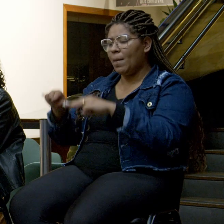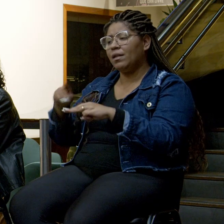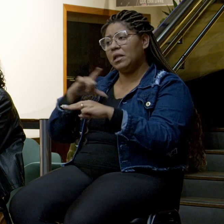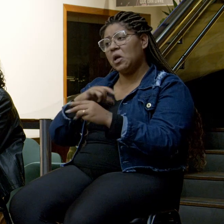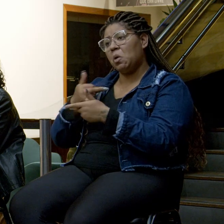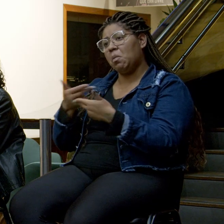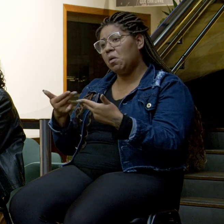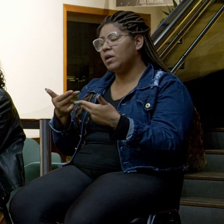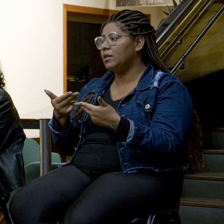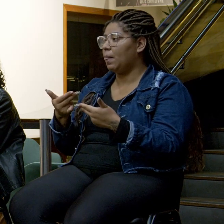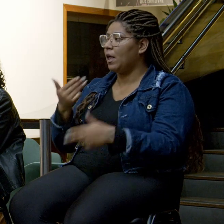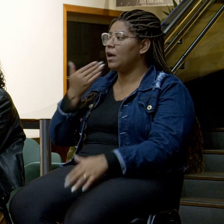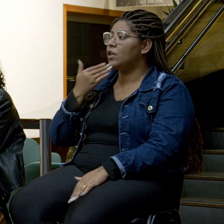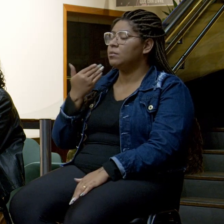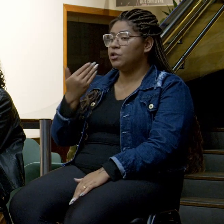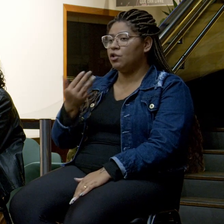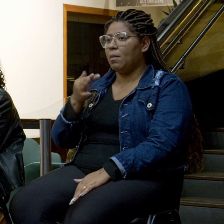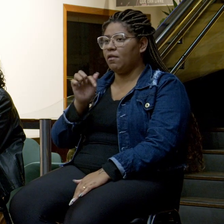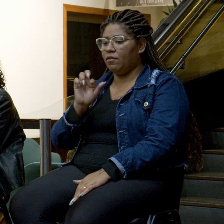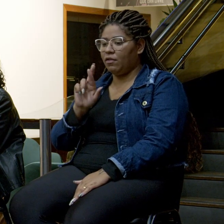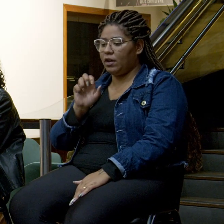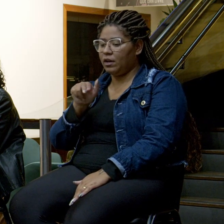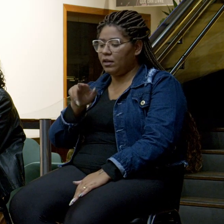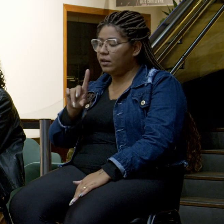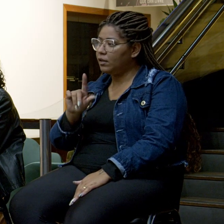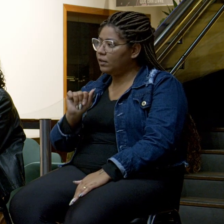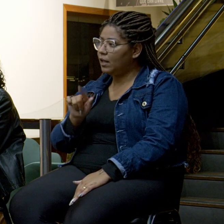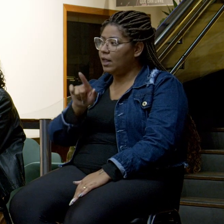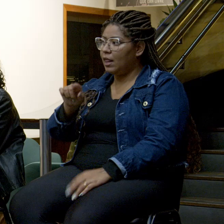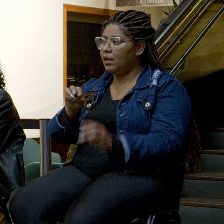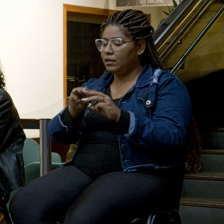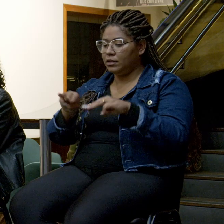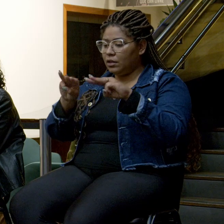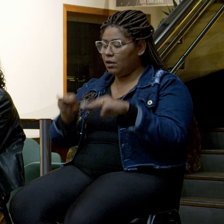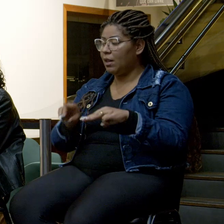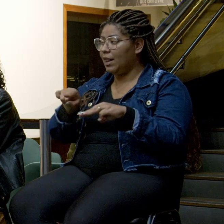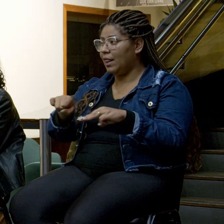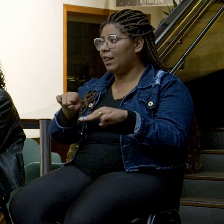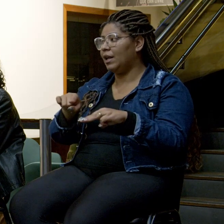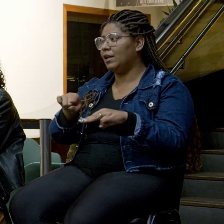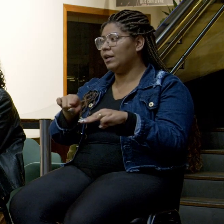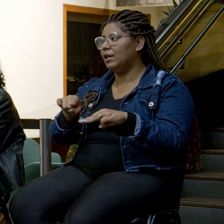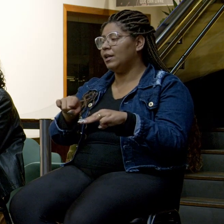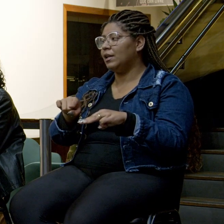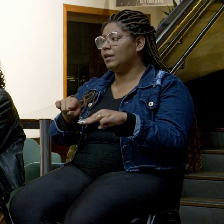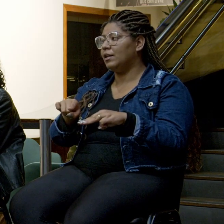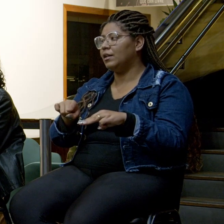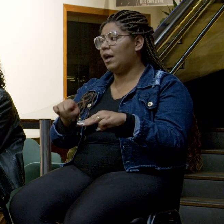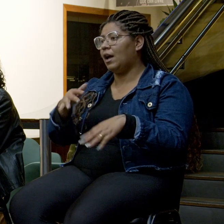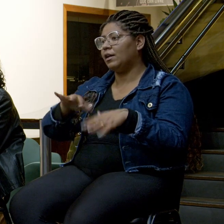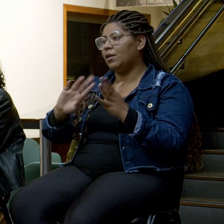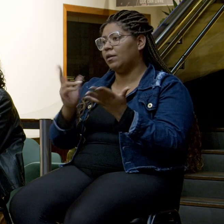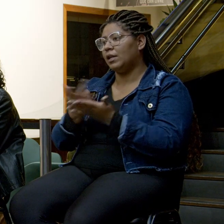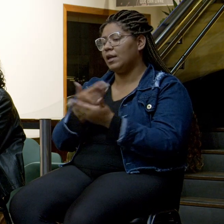coisas? E aí a gente pediu para a Fernanda, e o arquivo do MAN está sempre... É o arquivo de Schrödinger, né? Ele está aberto, mas